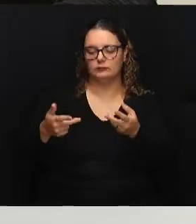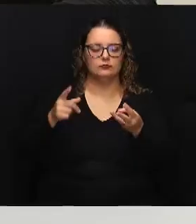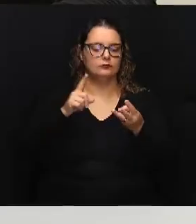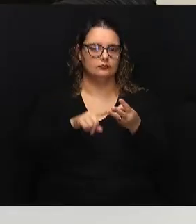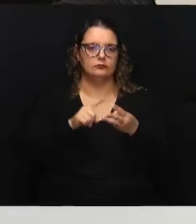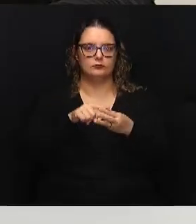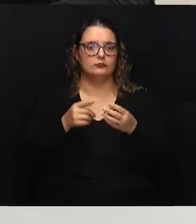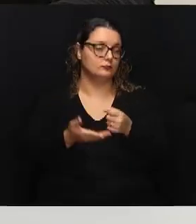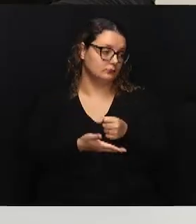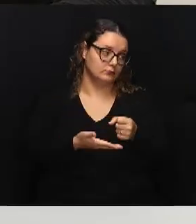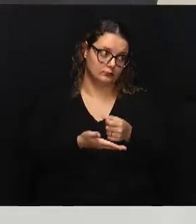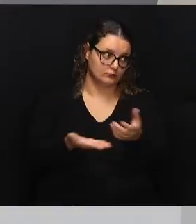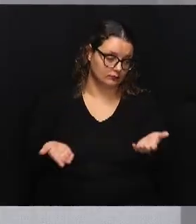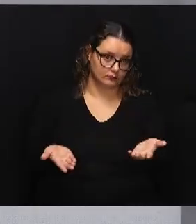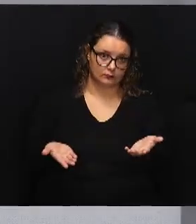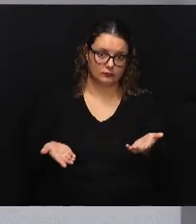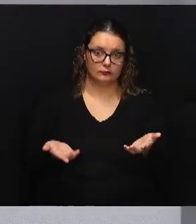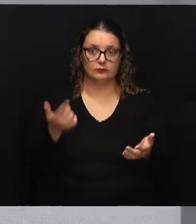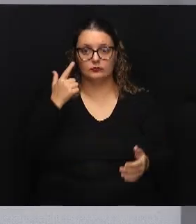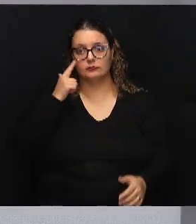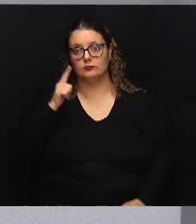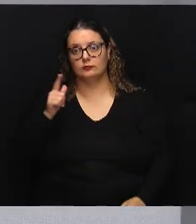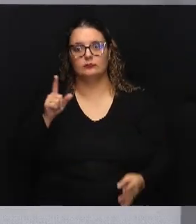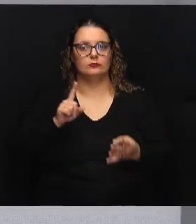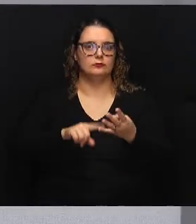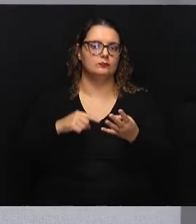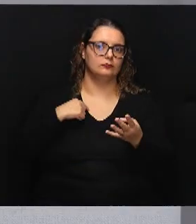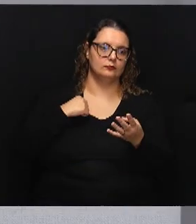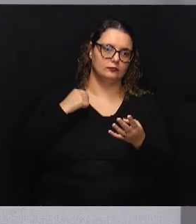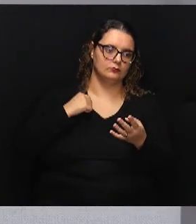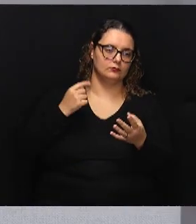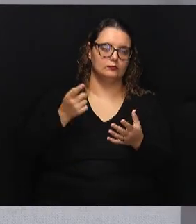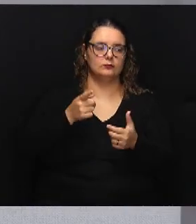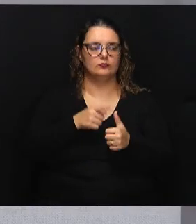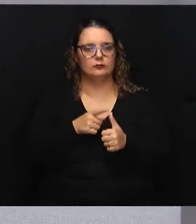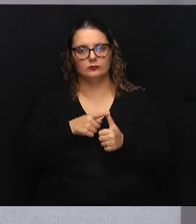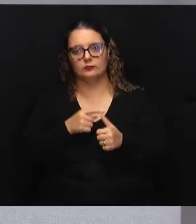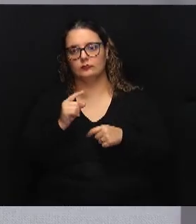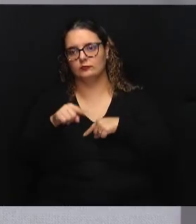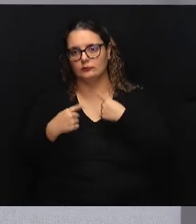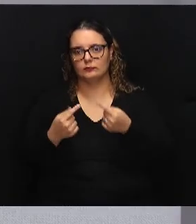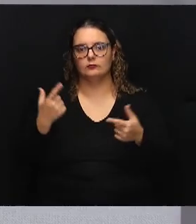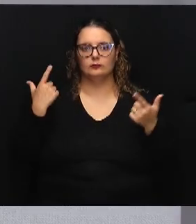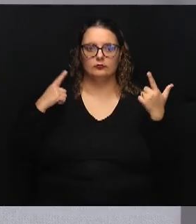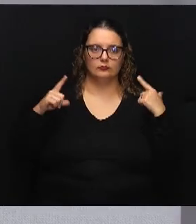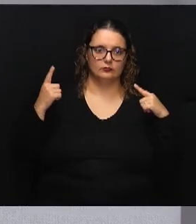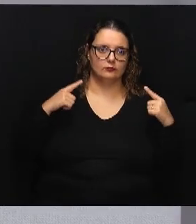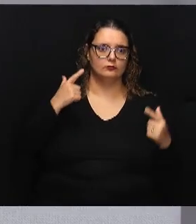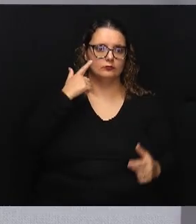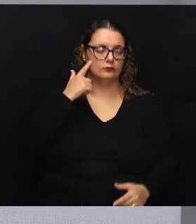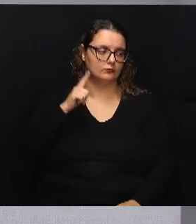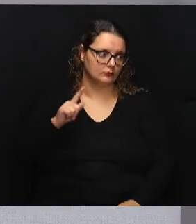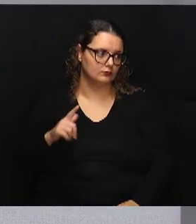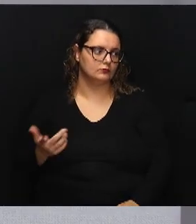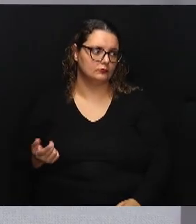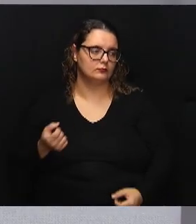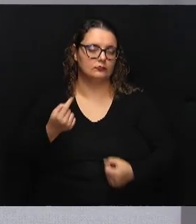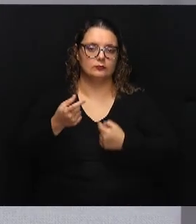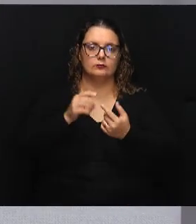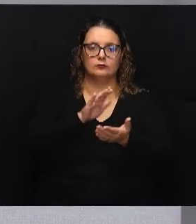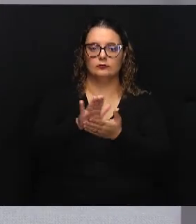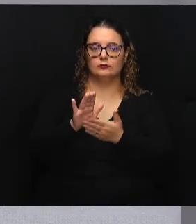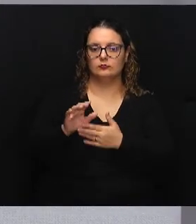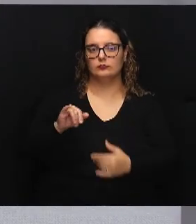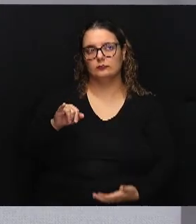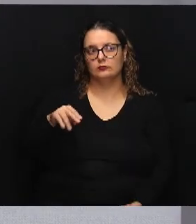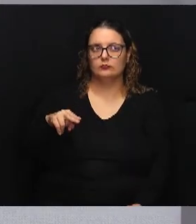são os básicos, né? Óbvio, você pode colocar vestuário aí e eventualmente algum tipo de lazer, obviamente, como algum gasto